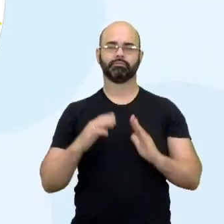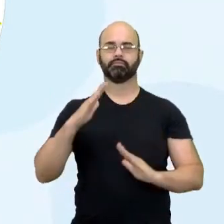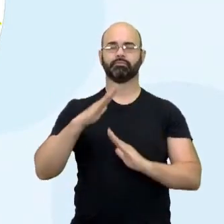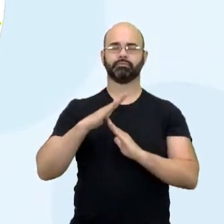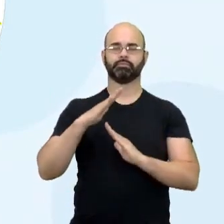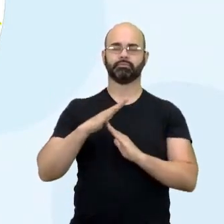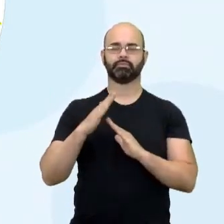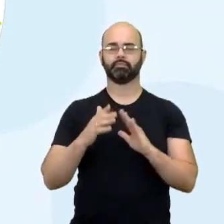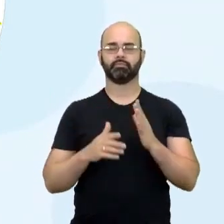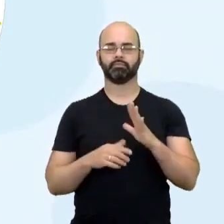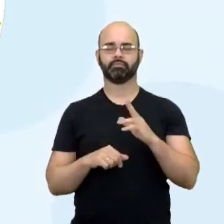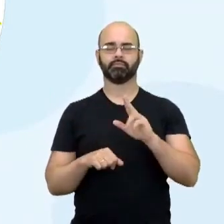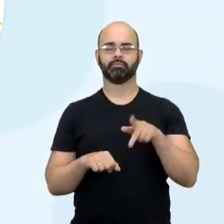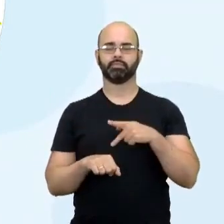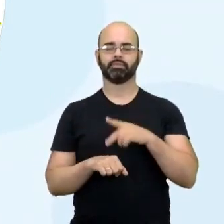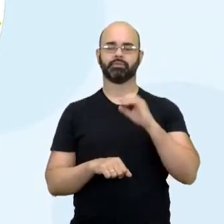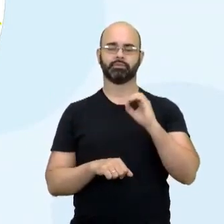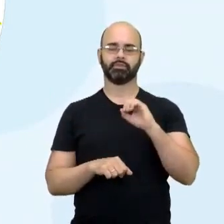chegam a atingir